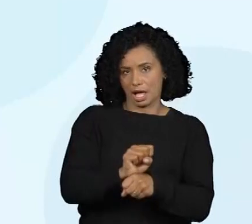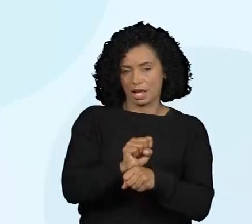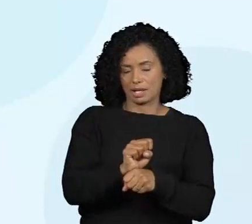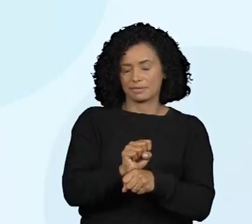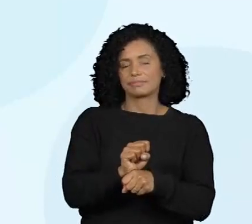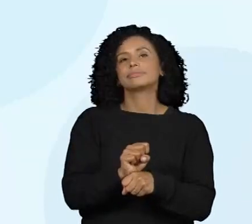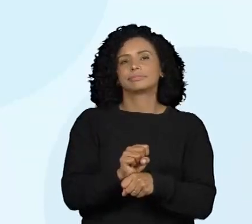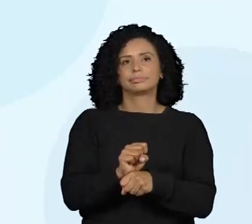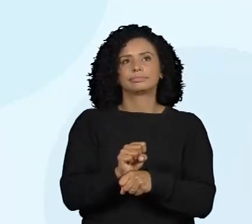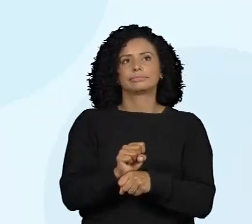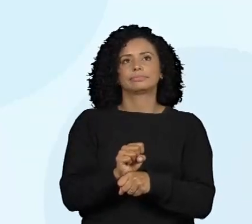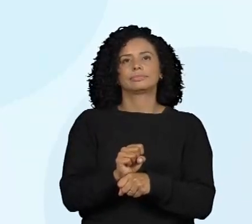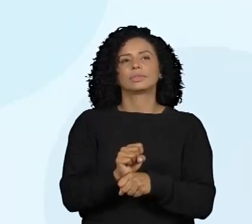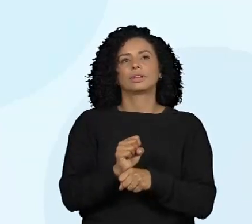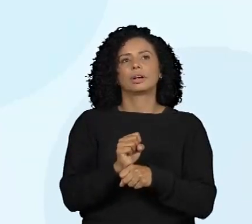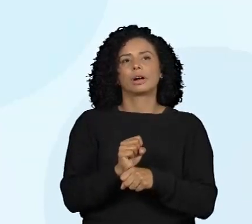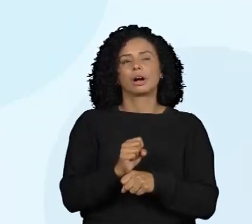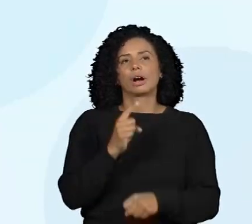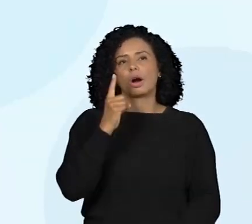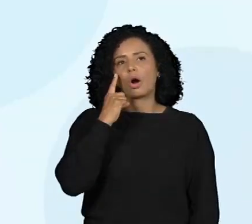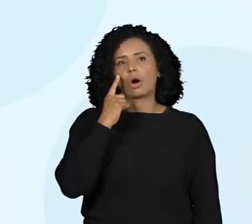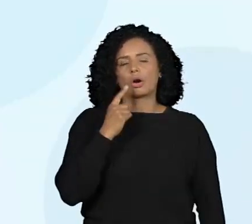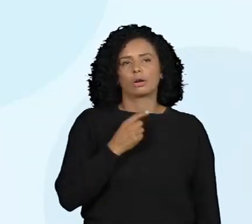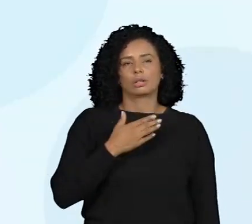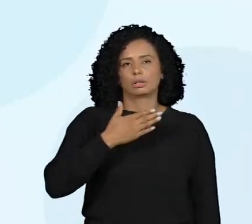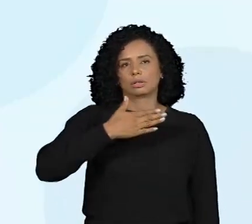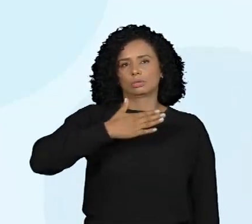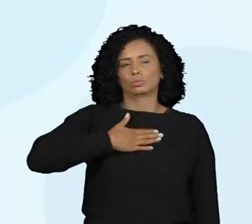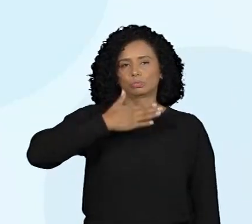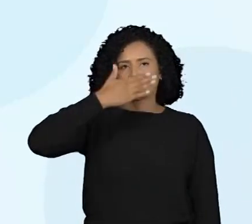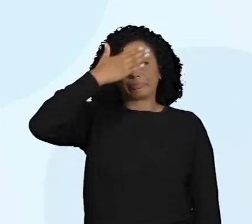aqui Cururu